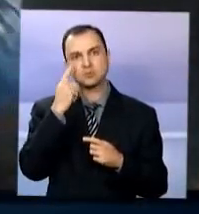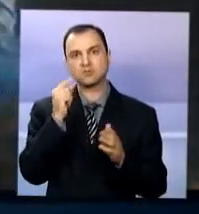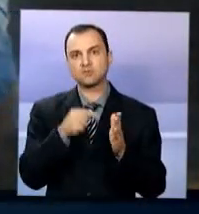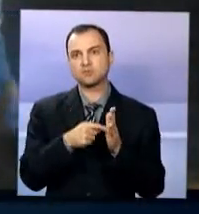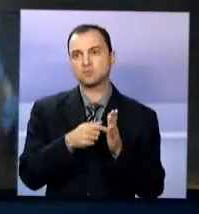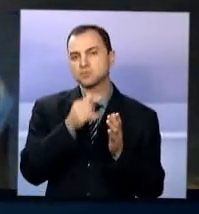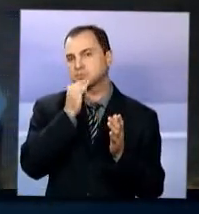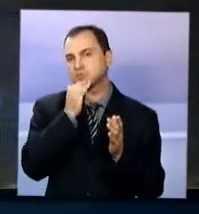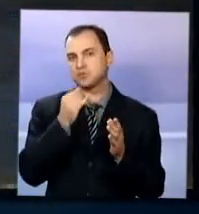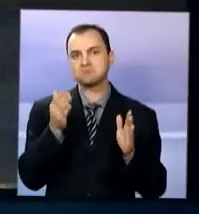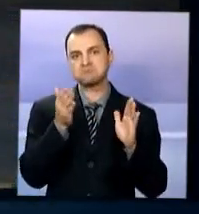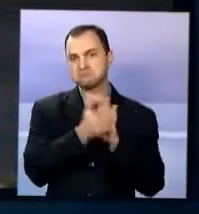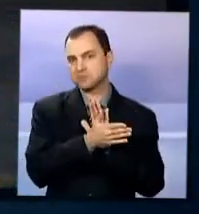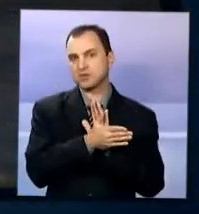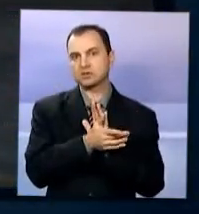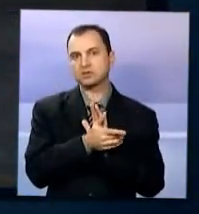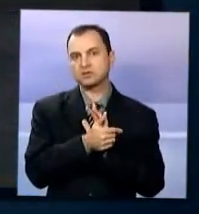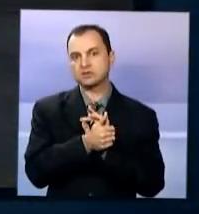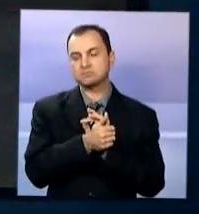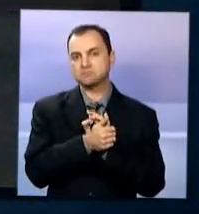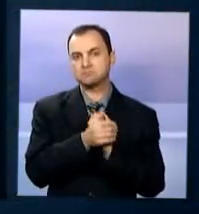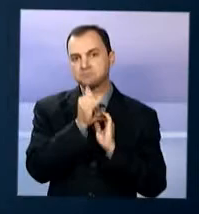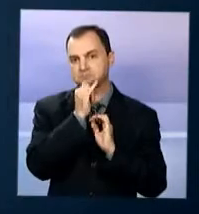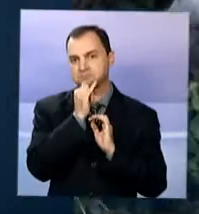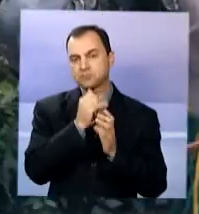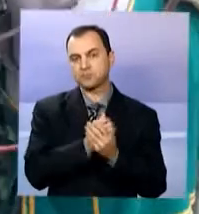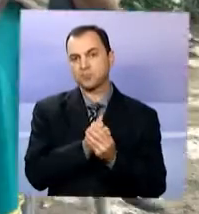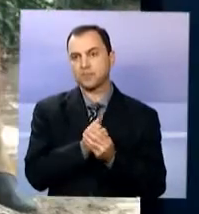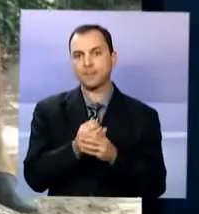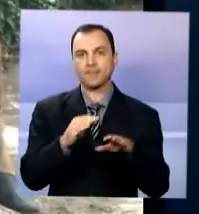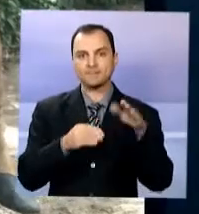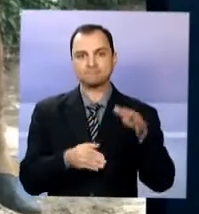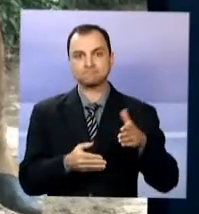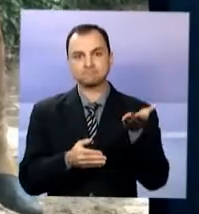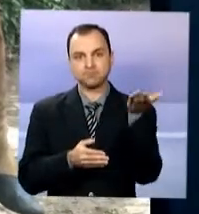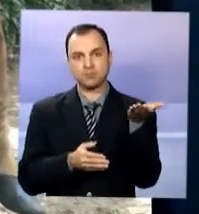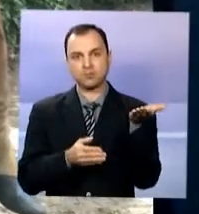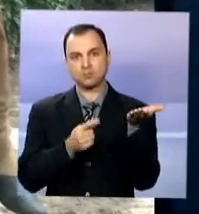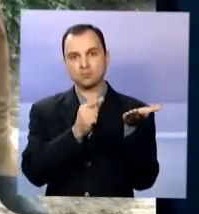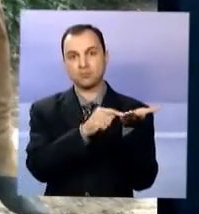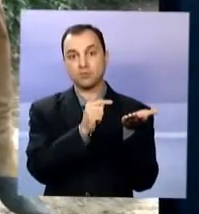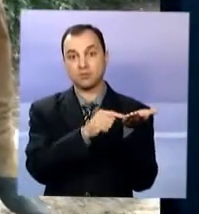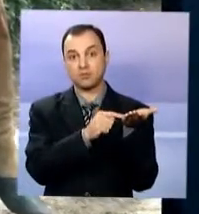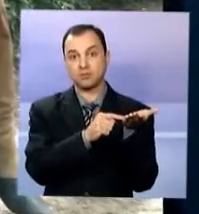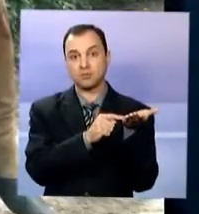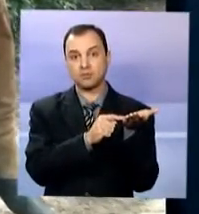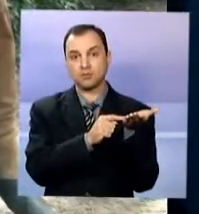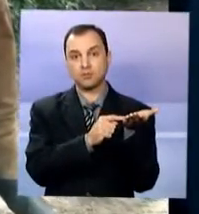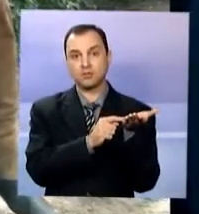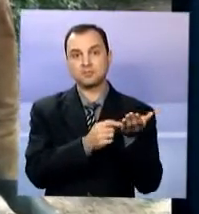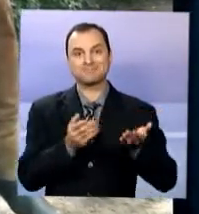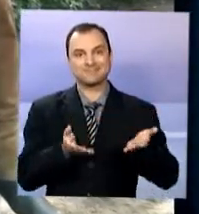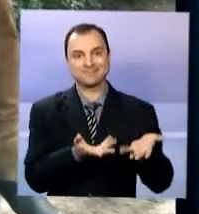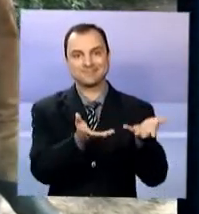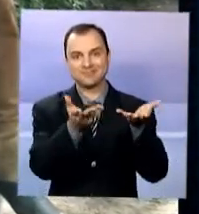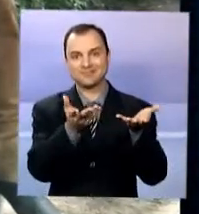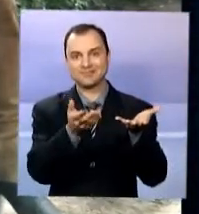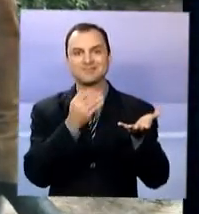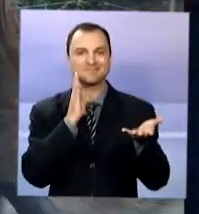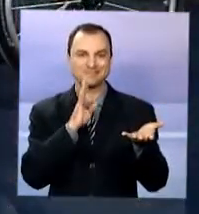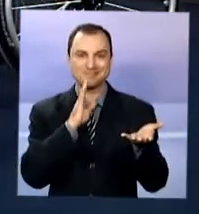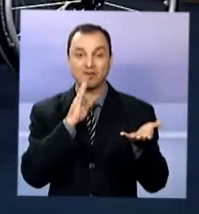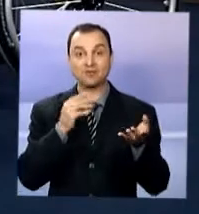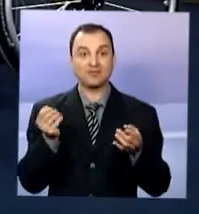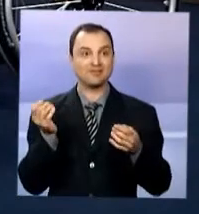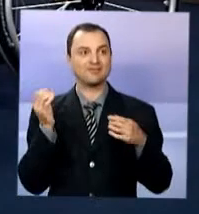chegar no outro acho que a gente sai do patamar aí que seria o sistema motivacional que é